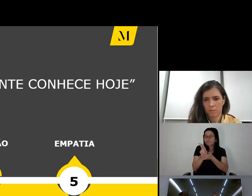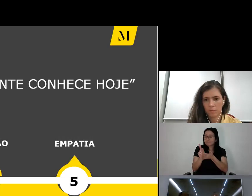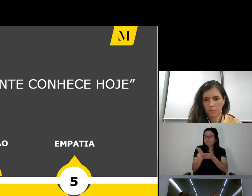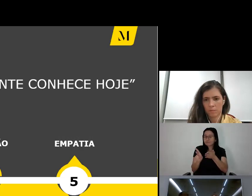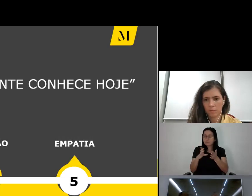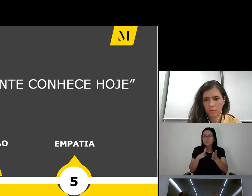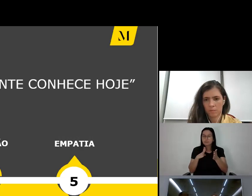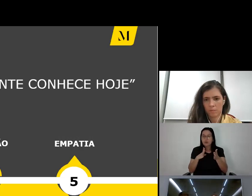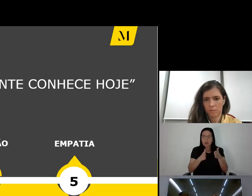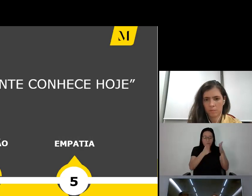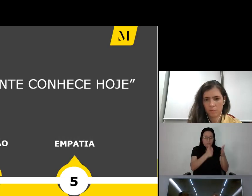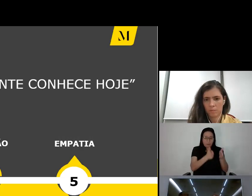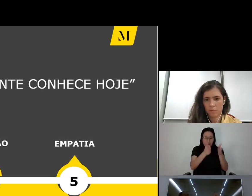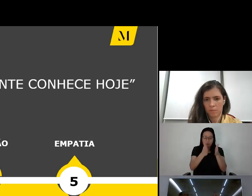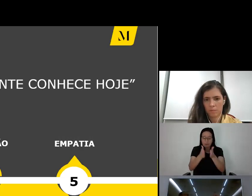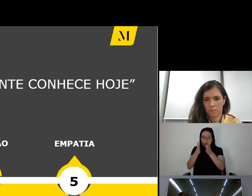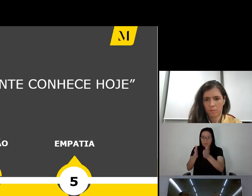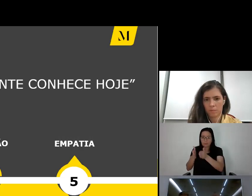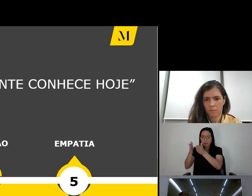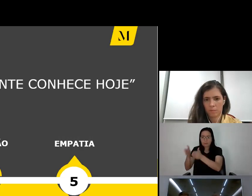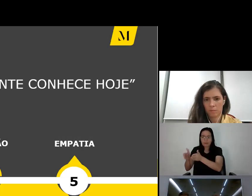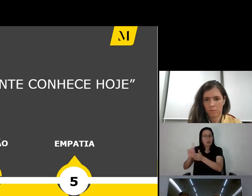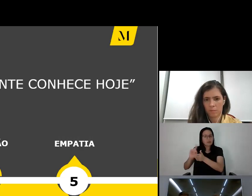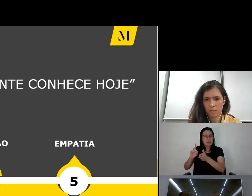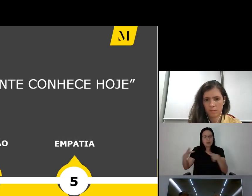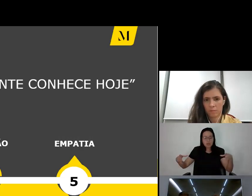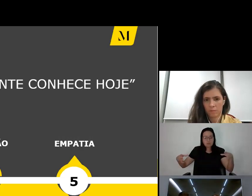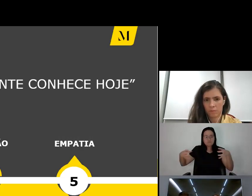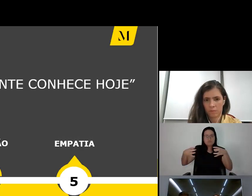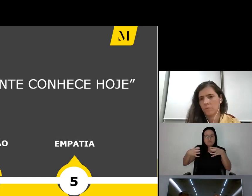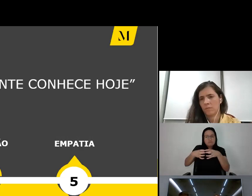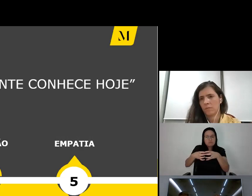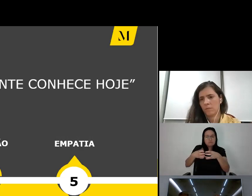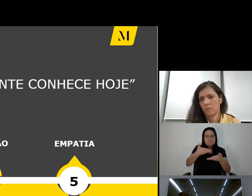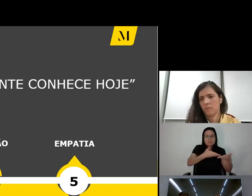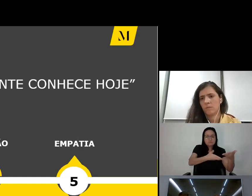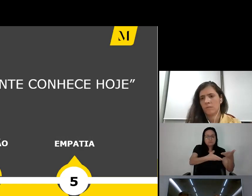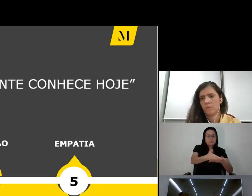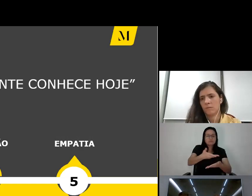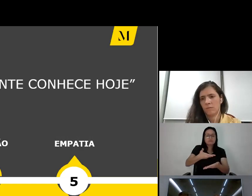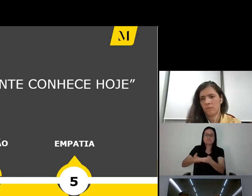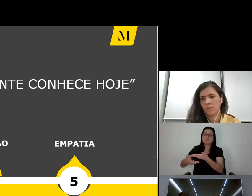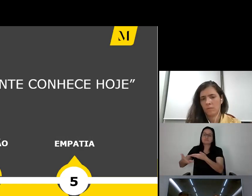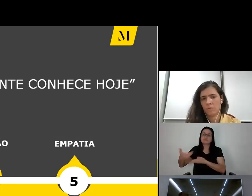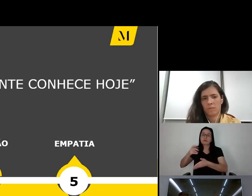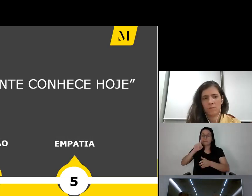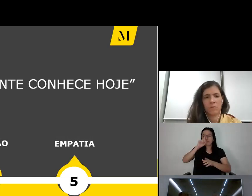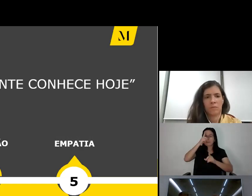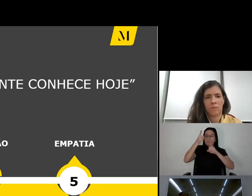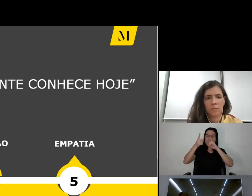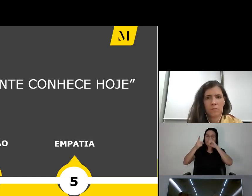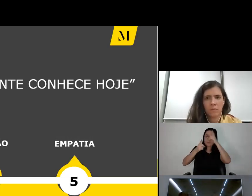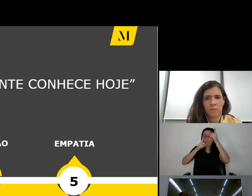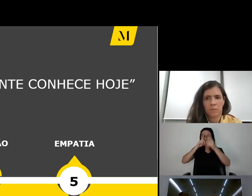de cada uma das matérias, mas como elas se correlacionam e ser criativo no sentido também de